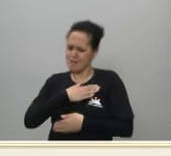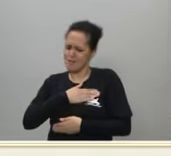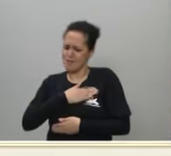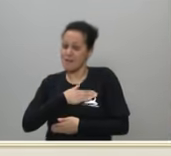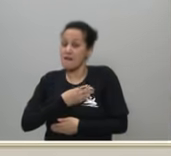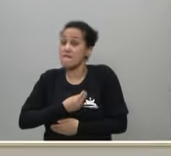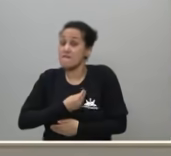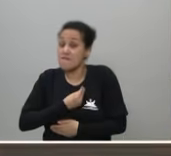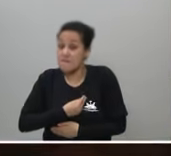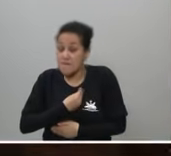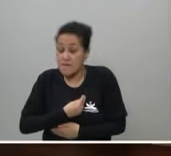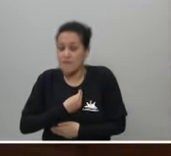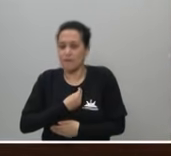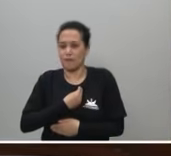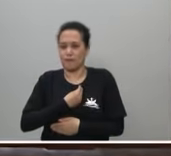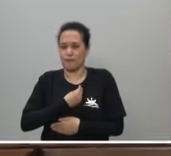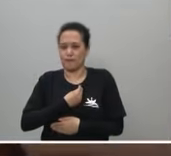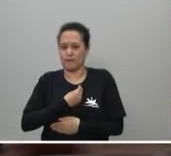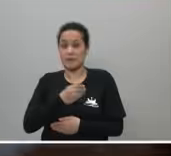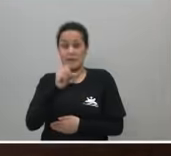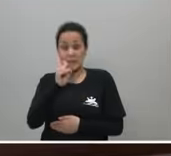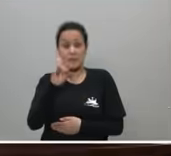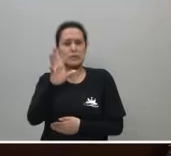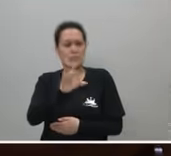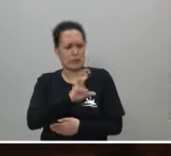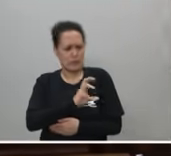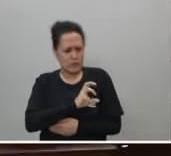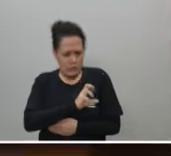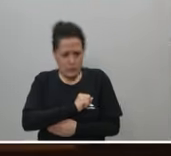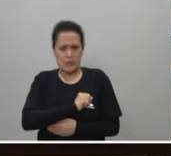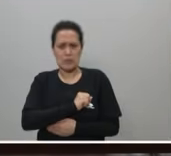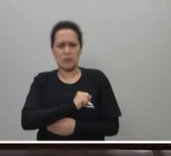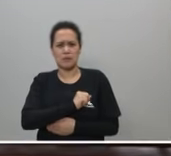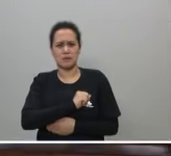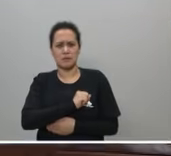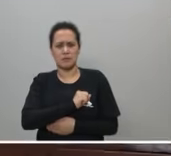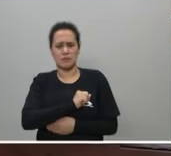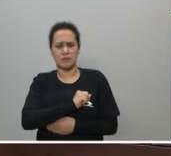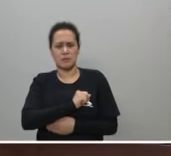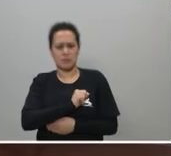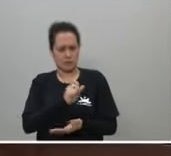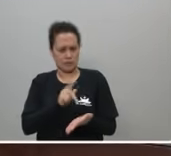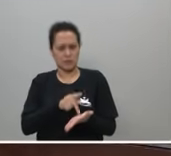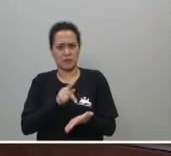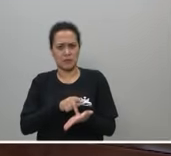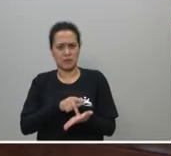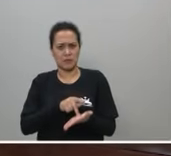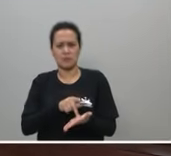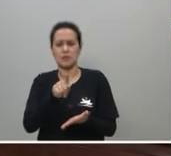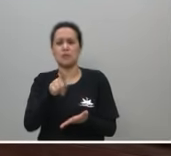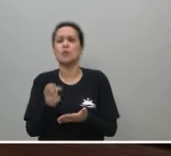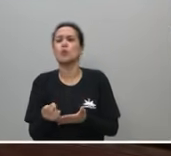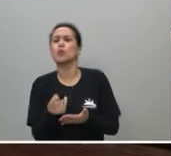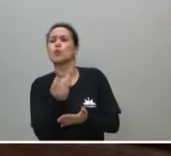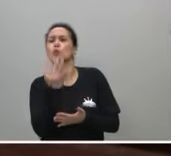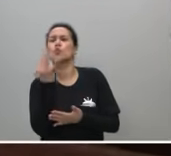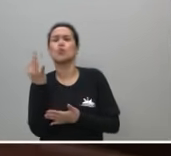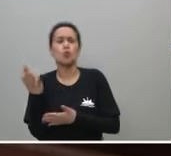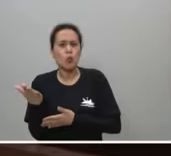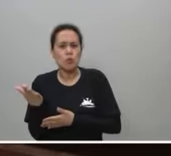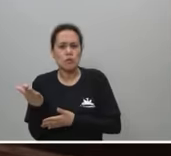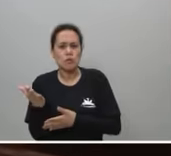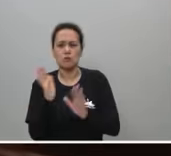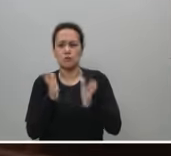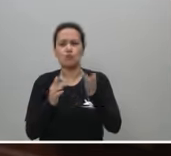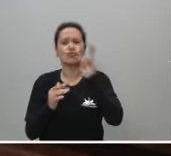então, na verdade, quantas vezes você já escutou falar que o fruto